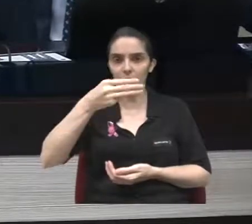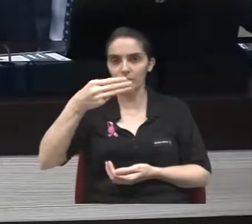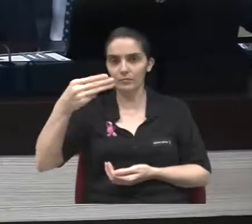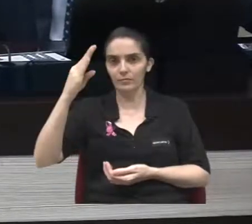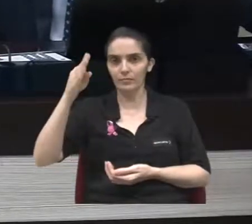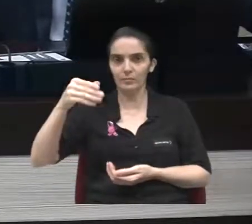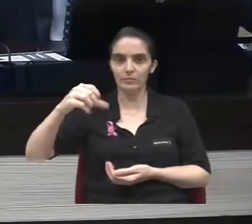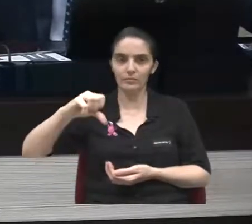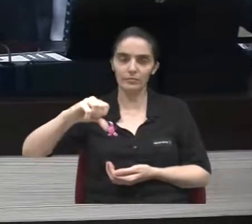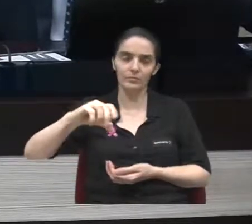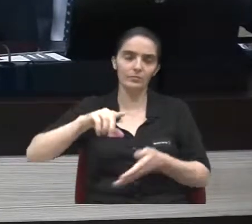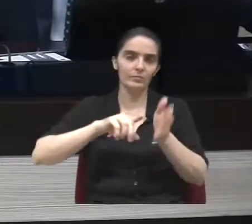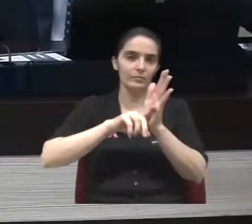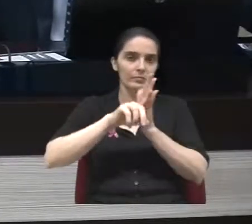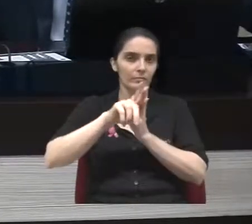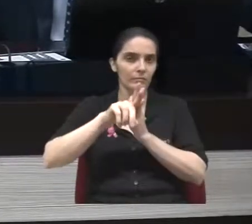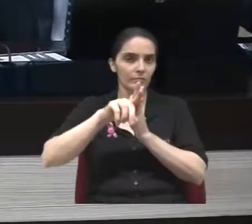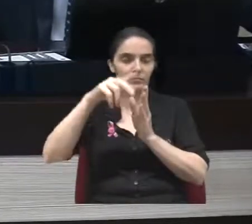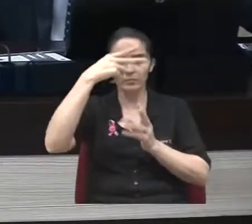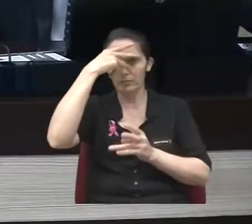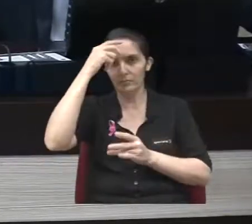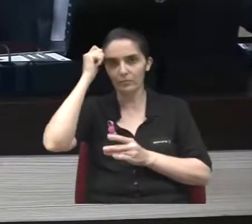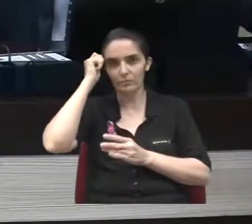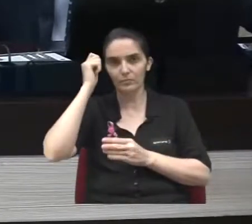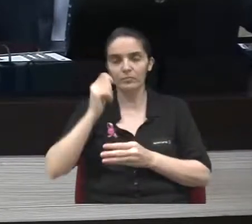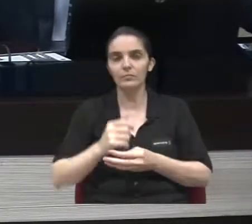533/2019 requer informações ao Poder Executivo sobre o